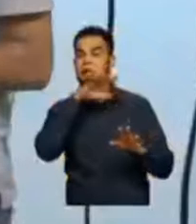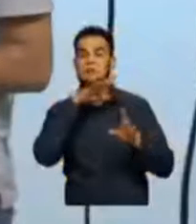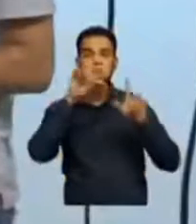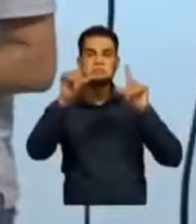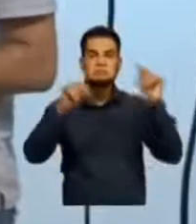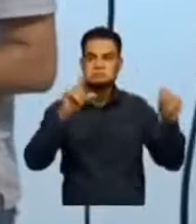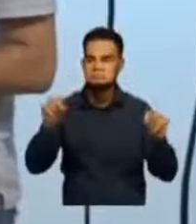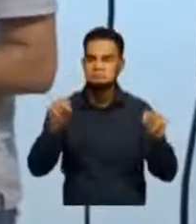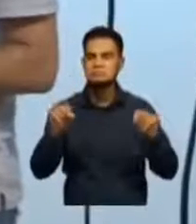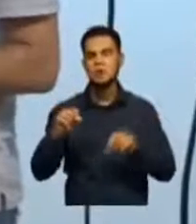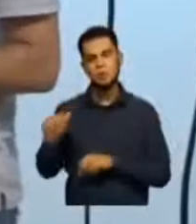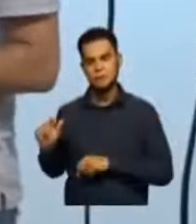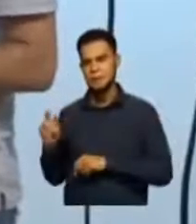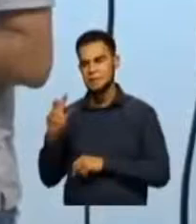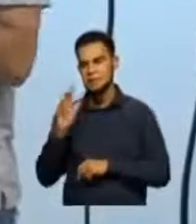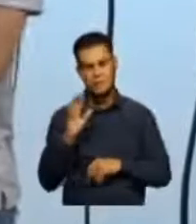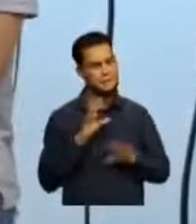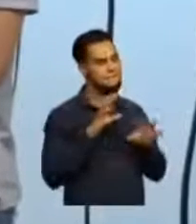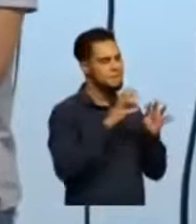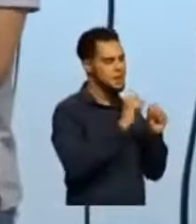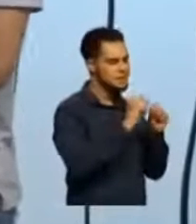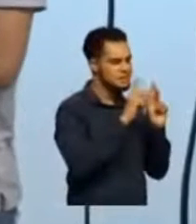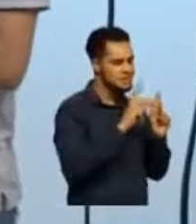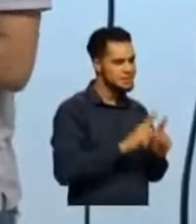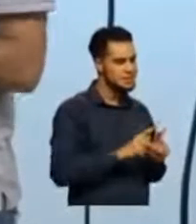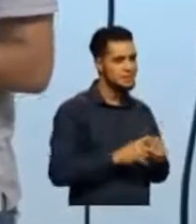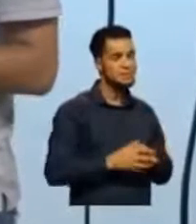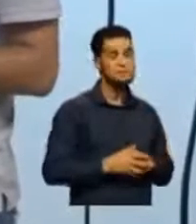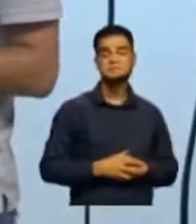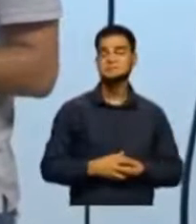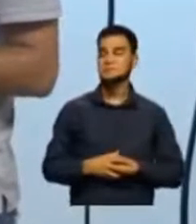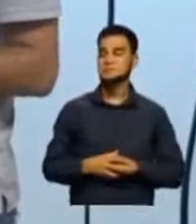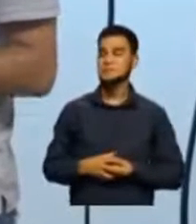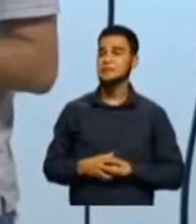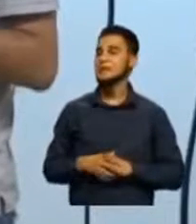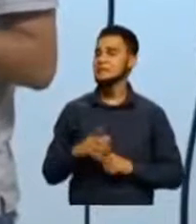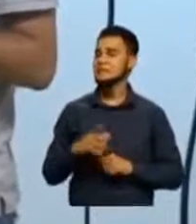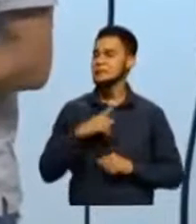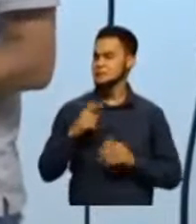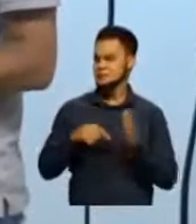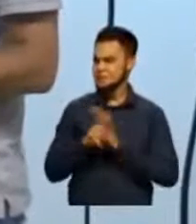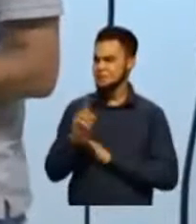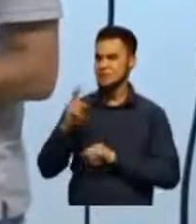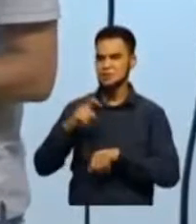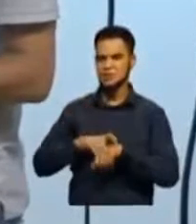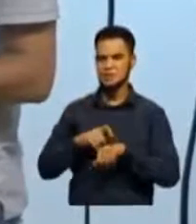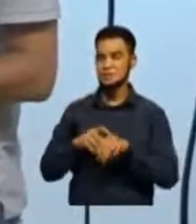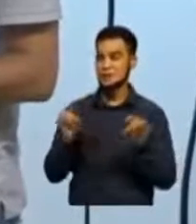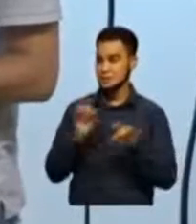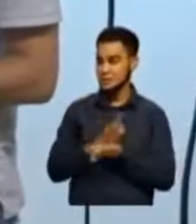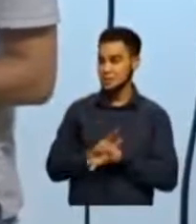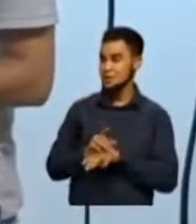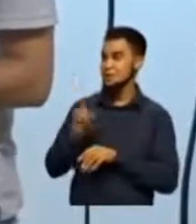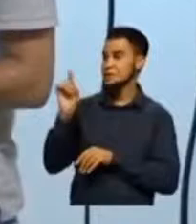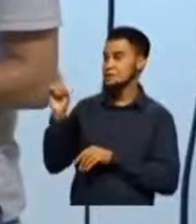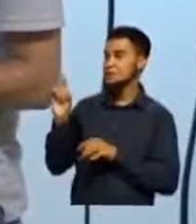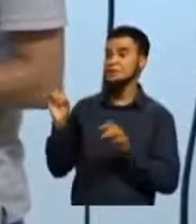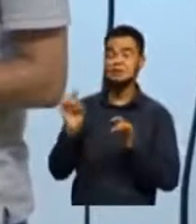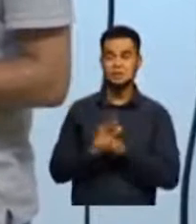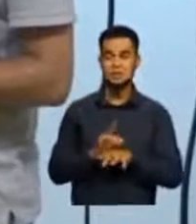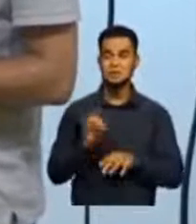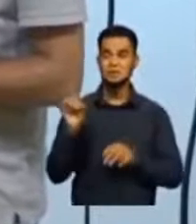alimenta. Bem, tinha mais uma questão, mas o tempo está acabando. Vou deixar essa daqui para vocês fazerem.